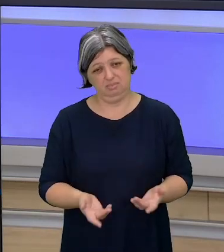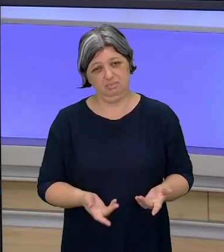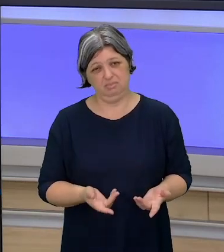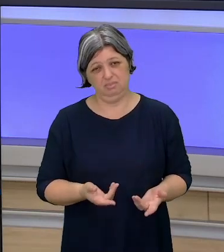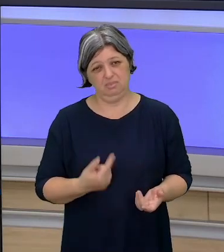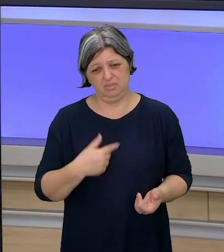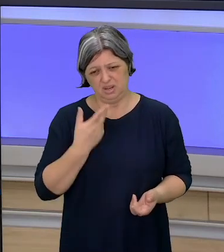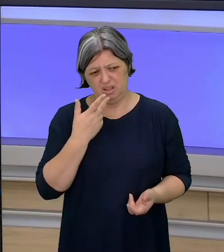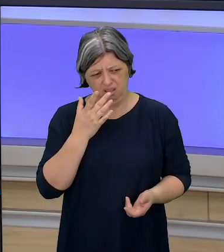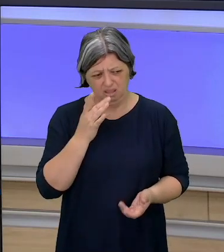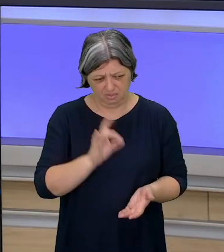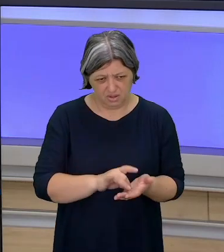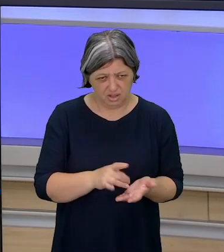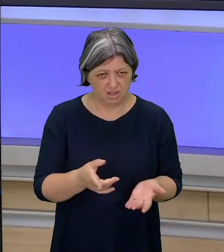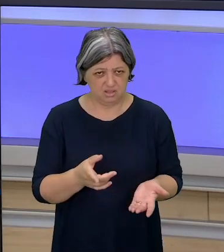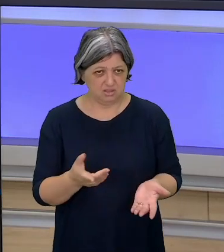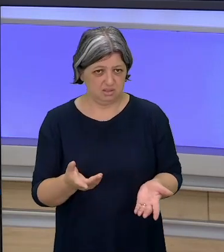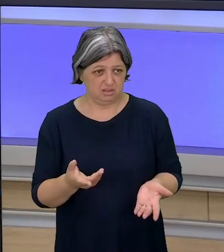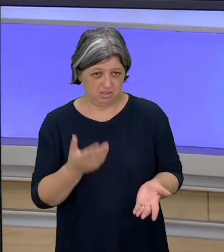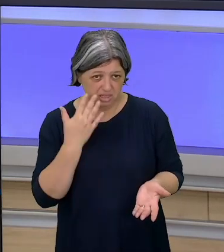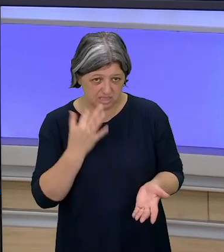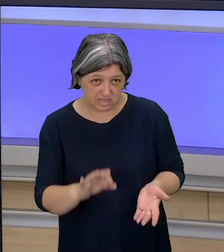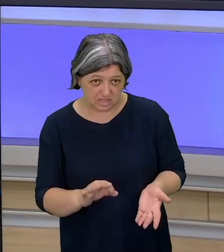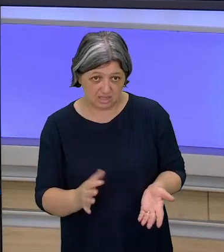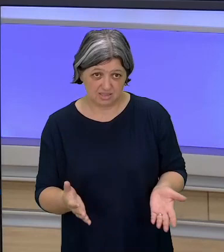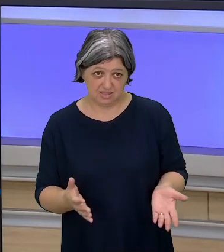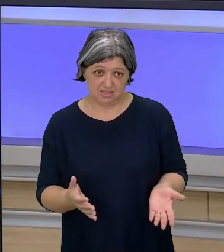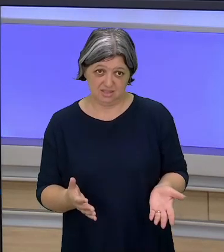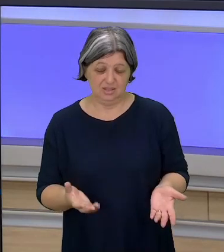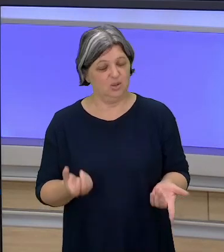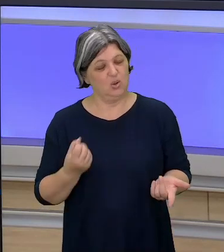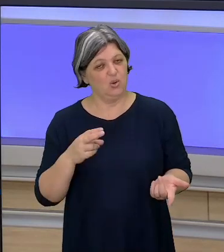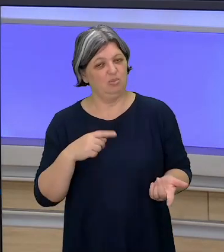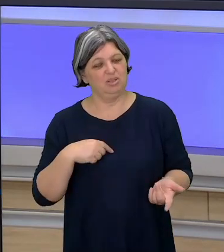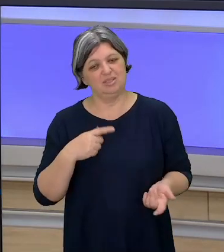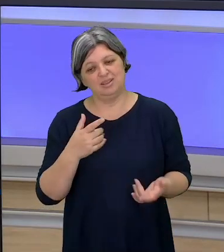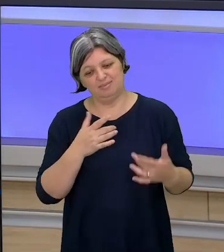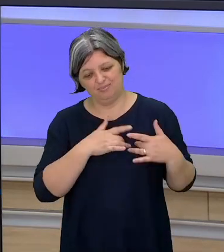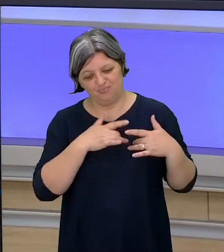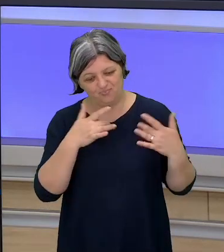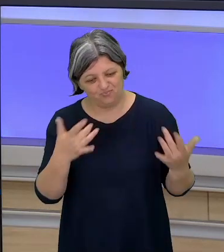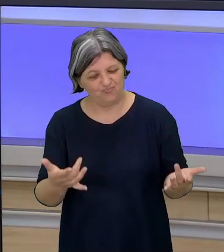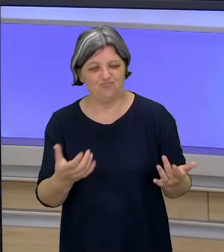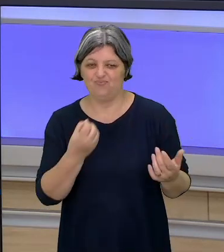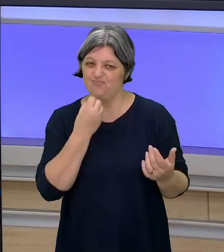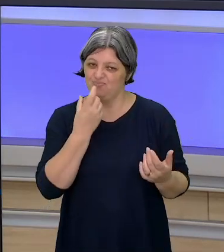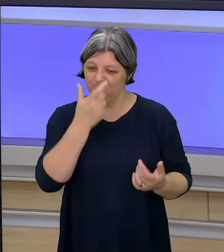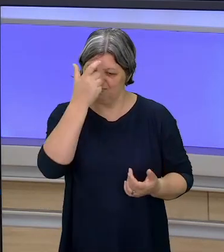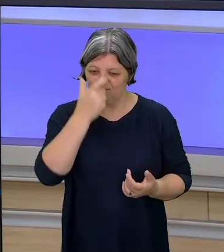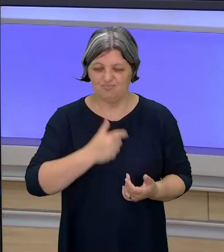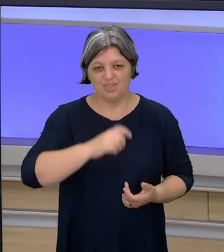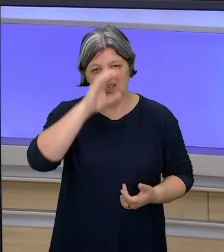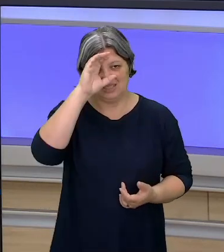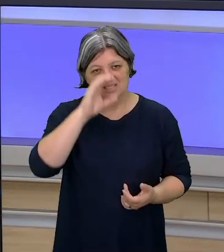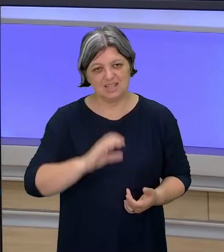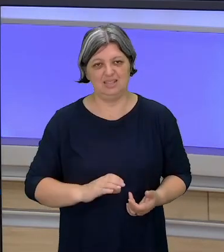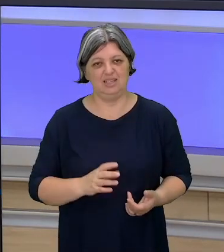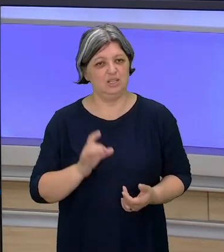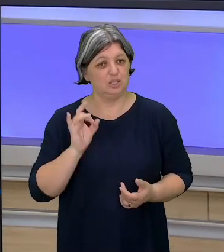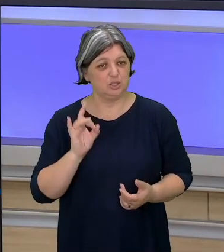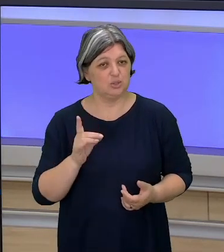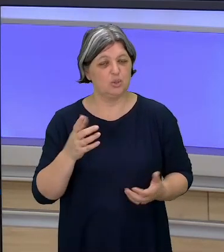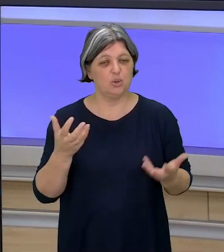falando a verdade? Você só vai confiar na minha boa vontade, que eu sou uma boa cidadã e eu só estou querendo